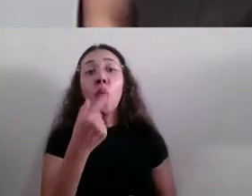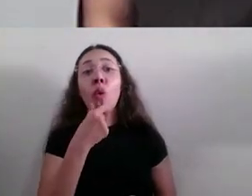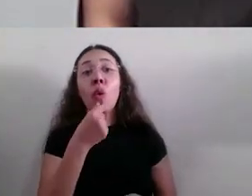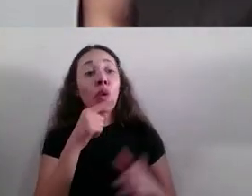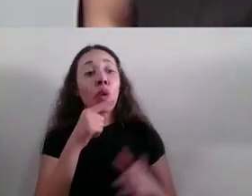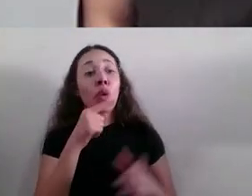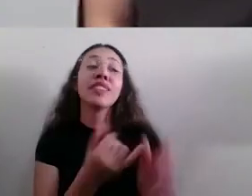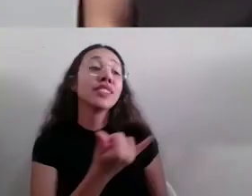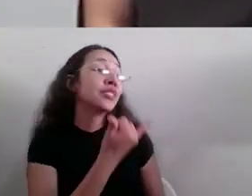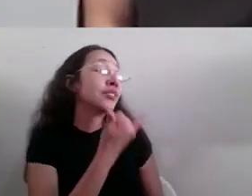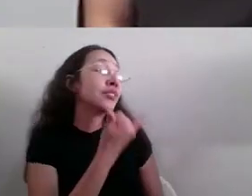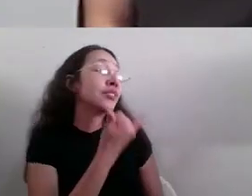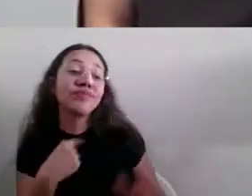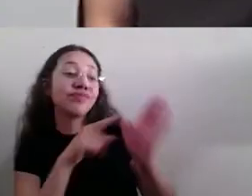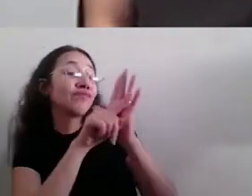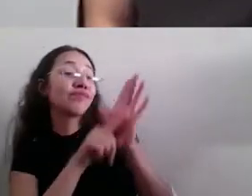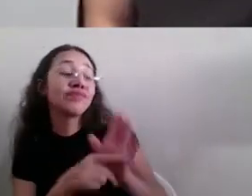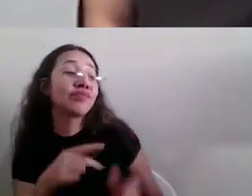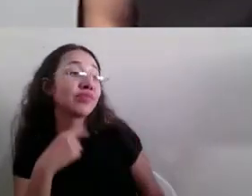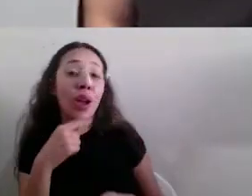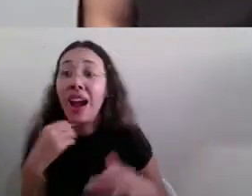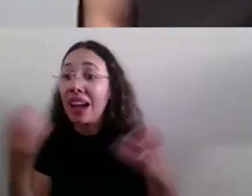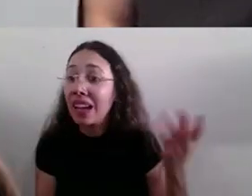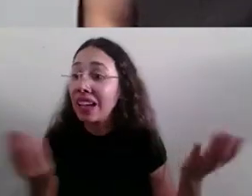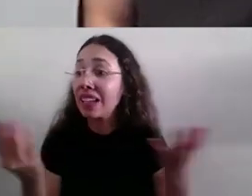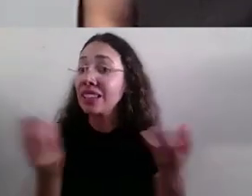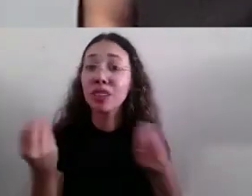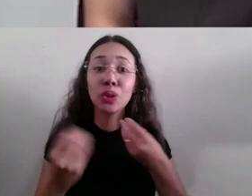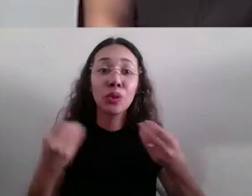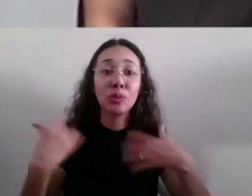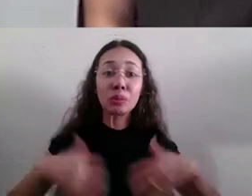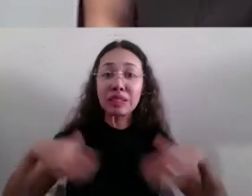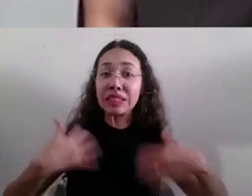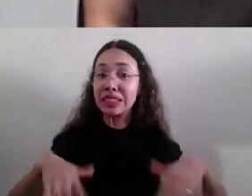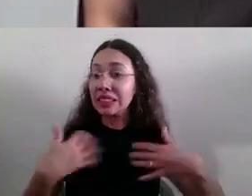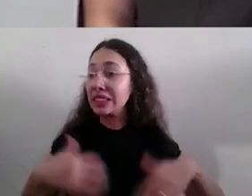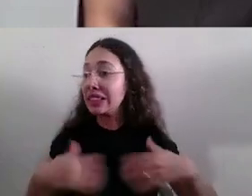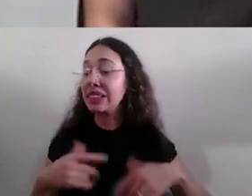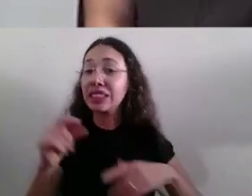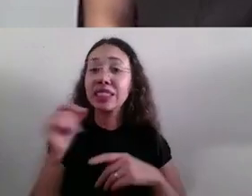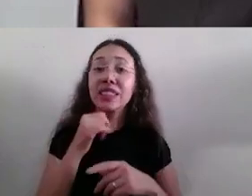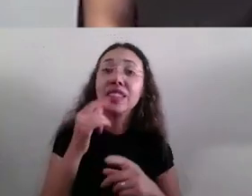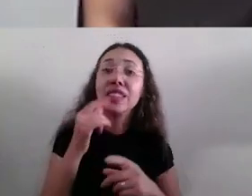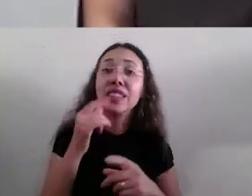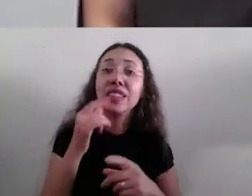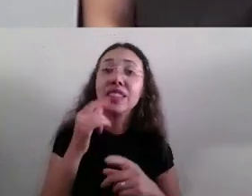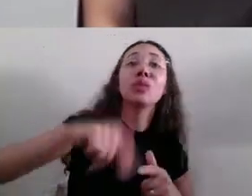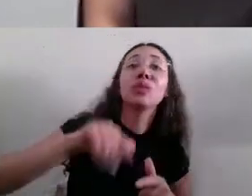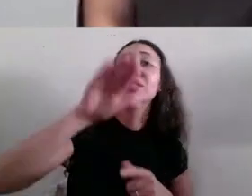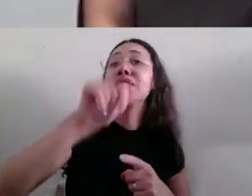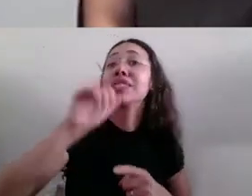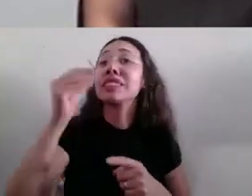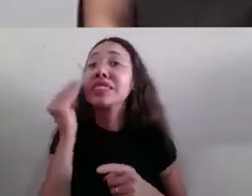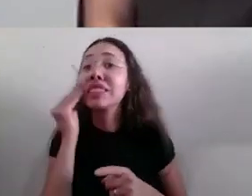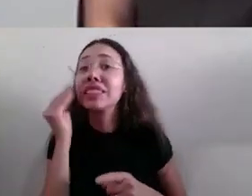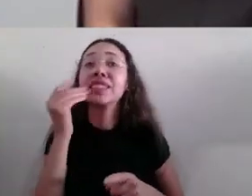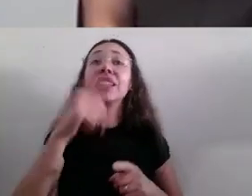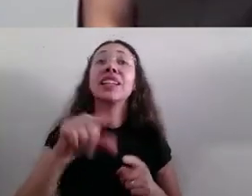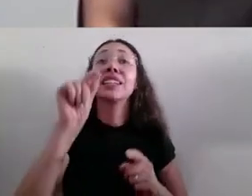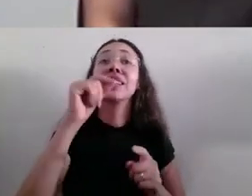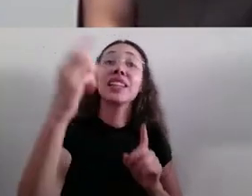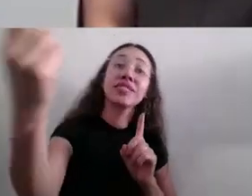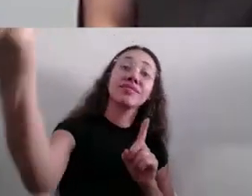poder comparecer. Então foi uma loucura, porque nós tivemos que conseguir encontrar algum perito que se dispusesse a ir